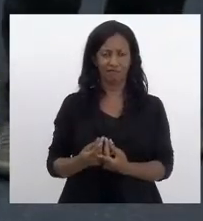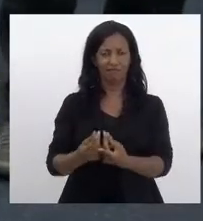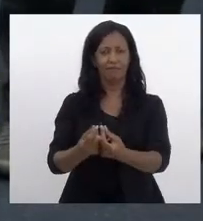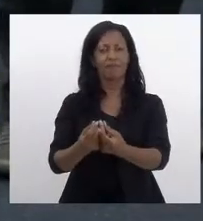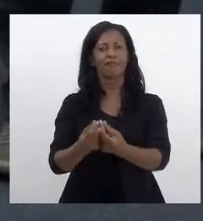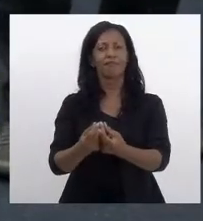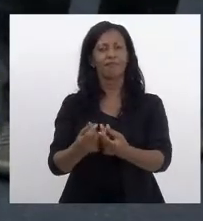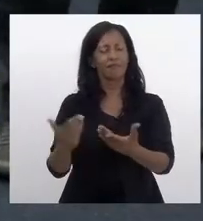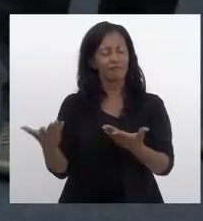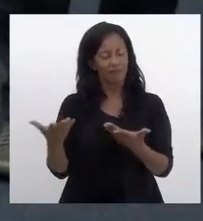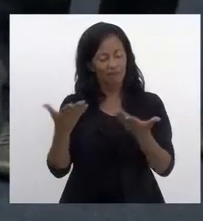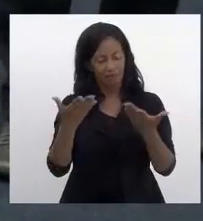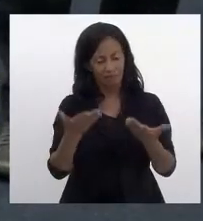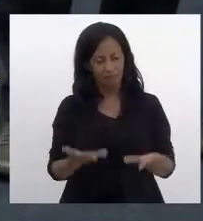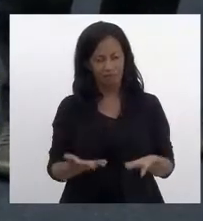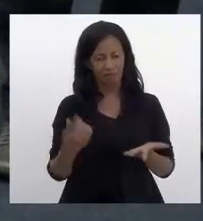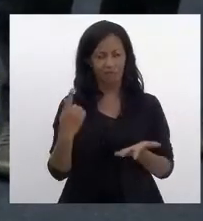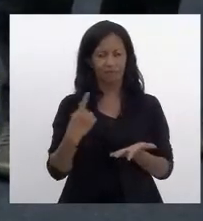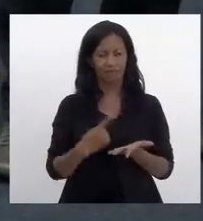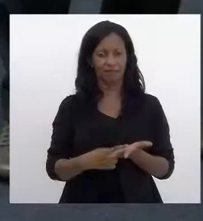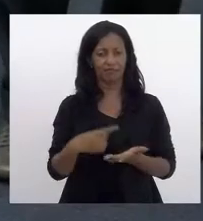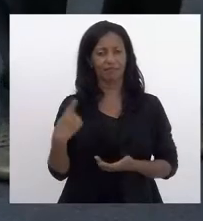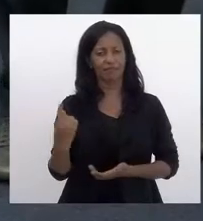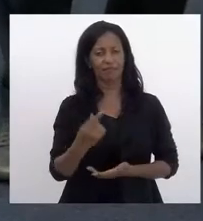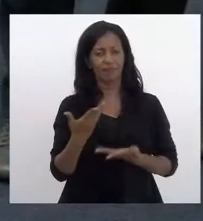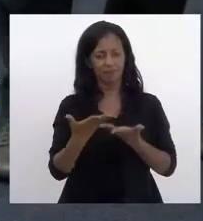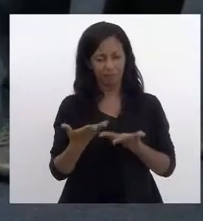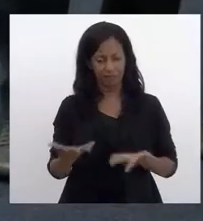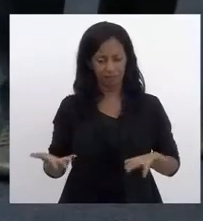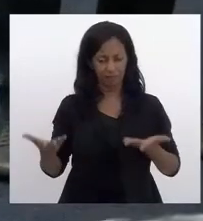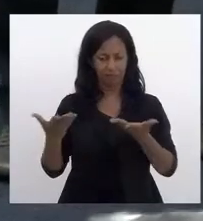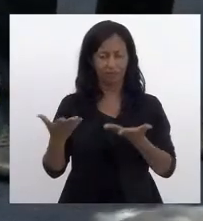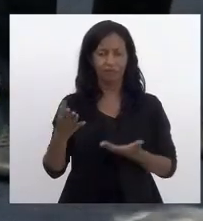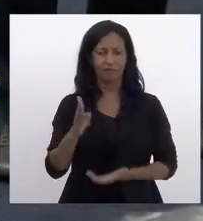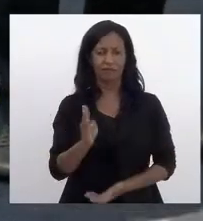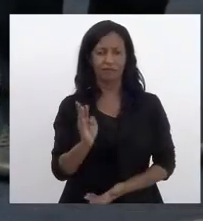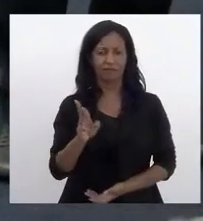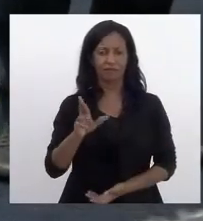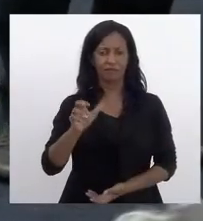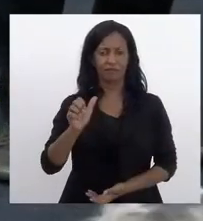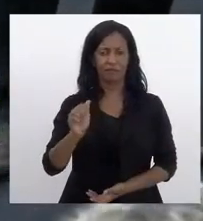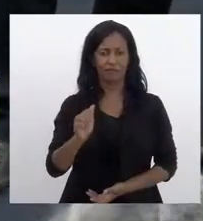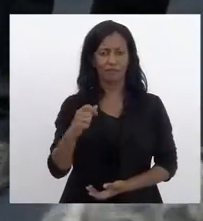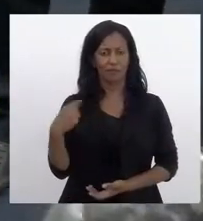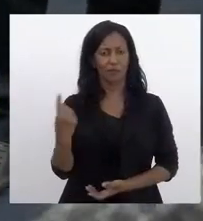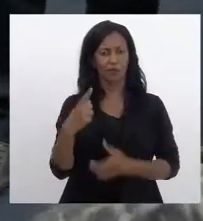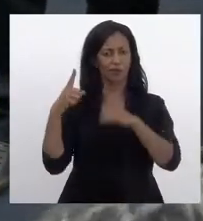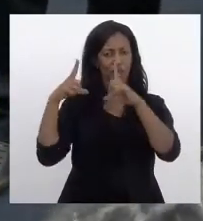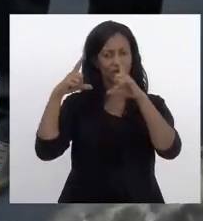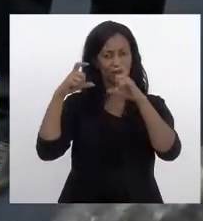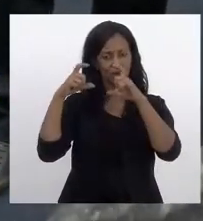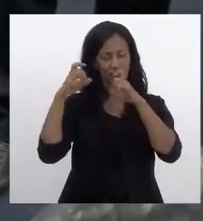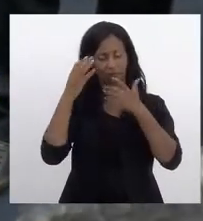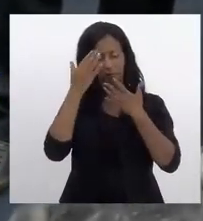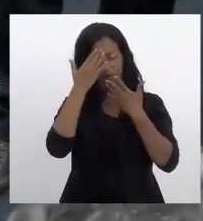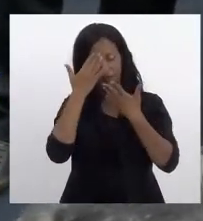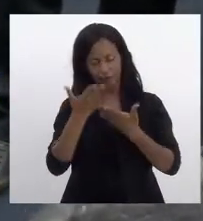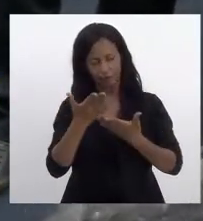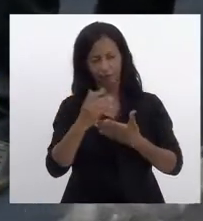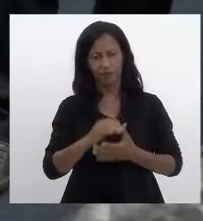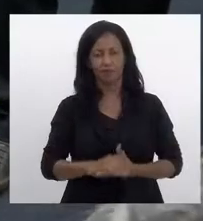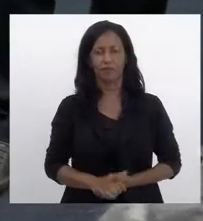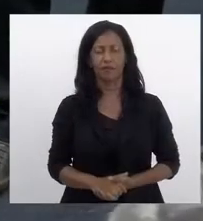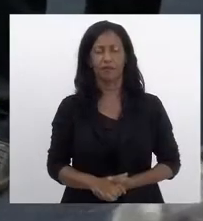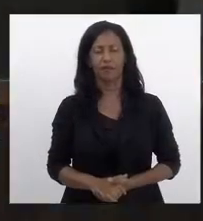Então, que fique aqui registrada a nossa homenagem ao Bira Carvalho, o nosso fotógrafo. Obrigada, presidente.